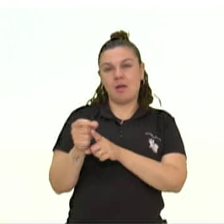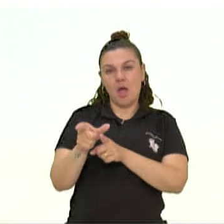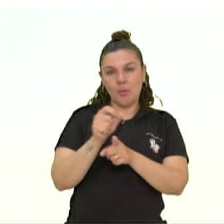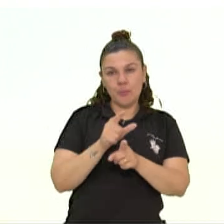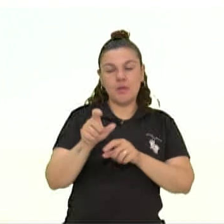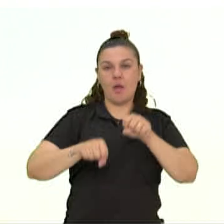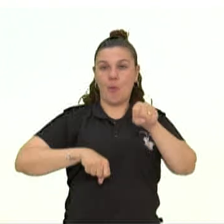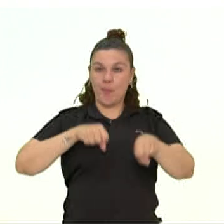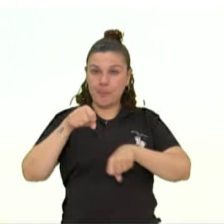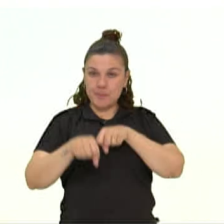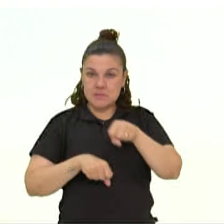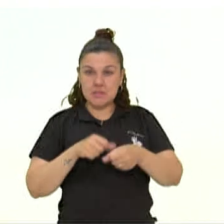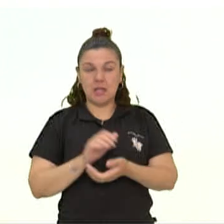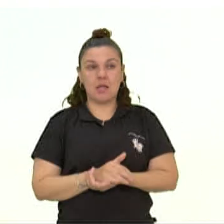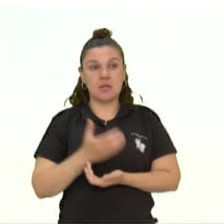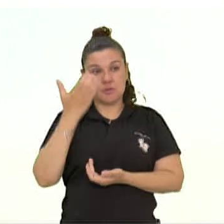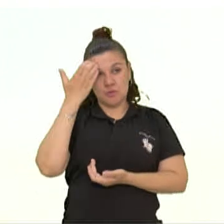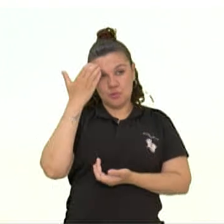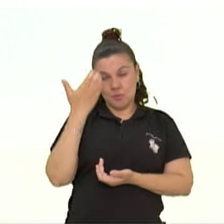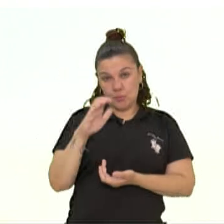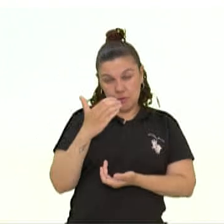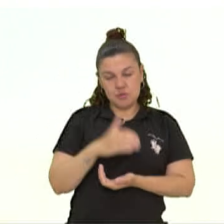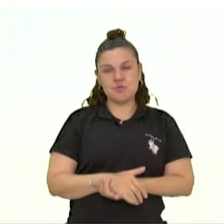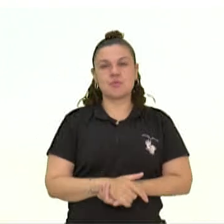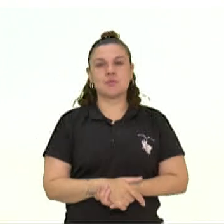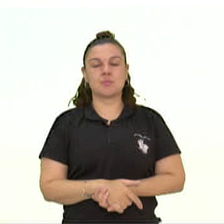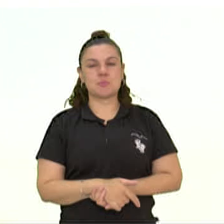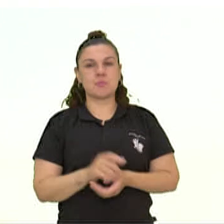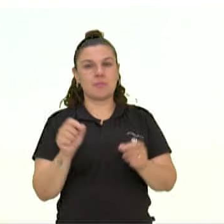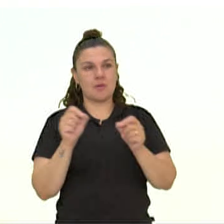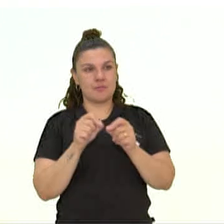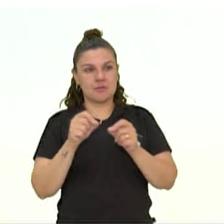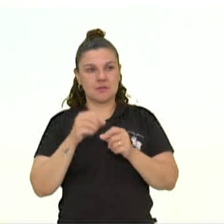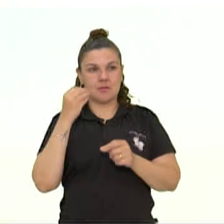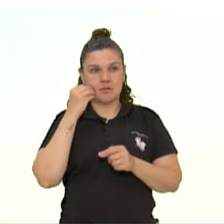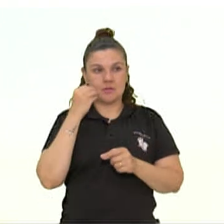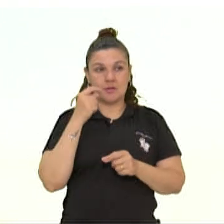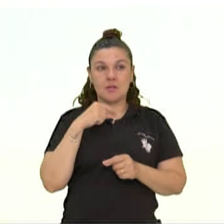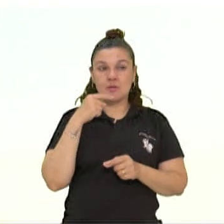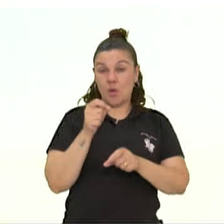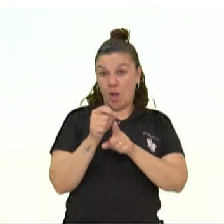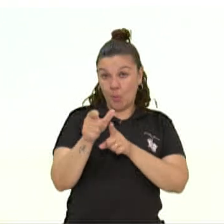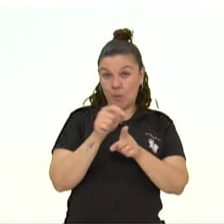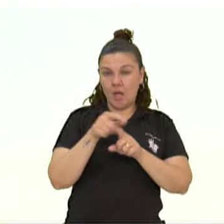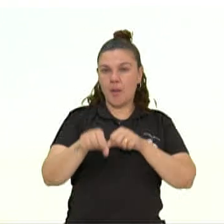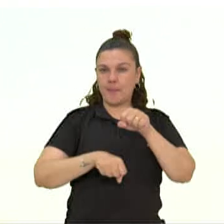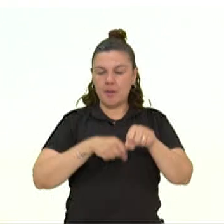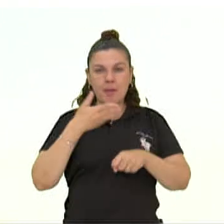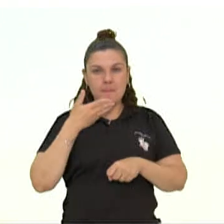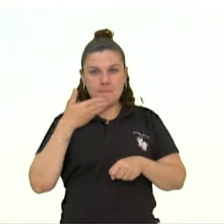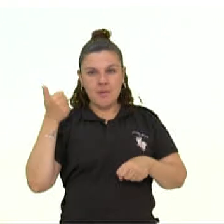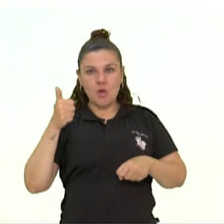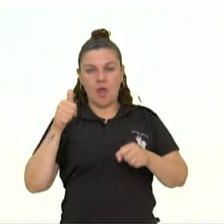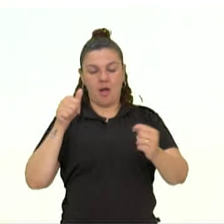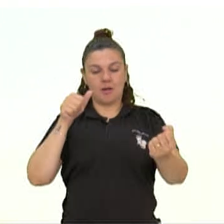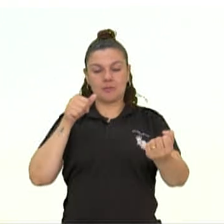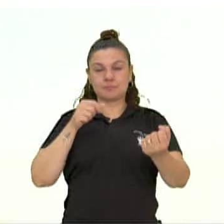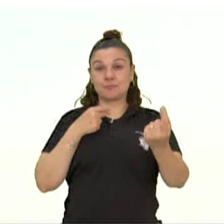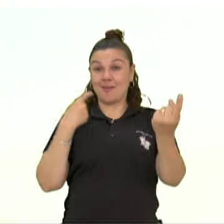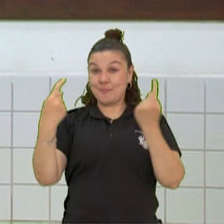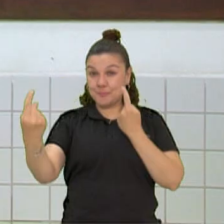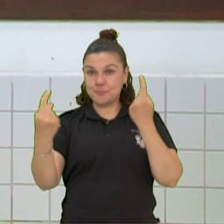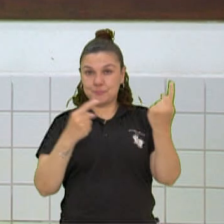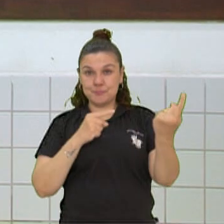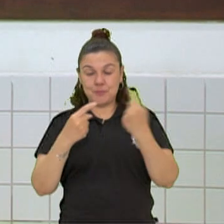tem algumas cidades que fazem isso, Curitiba fez uma tentativa aí desse aluguel de bicicletas, vão melhorando a qualidade de vida, porque a